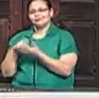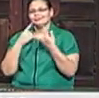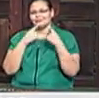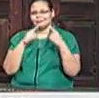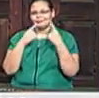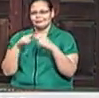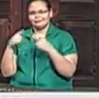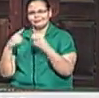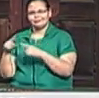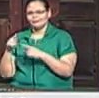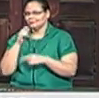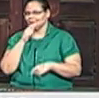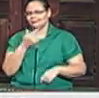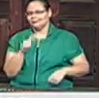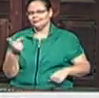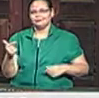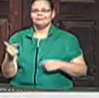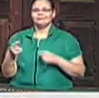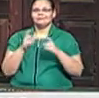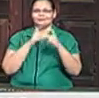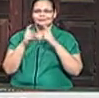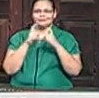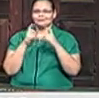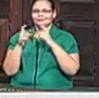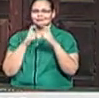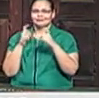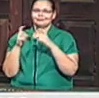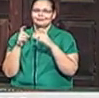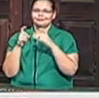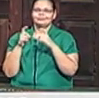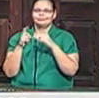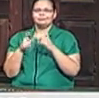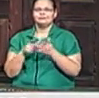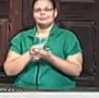reclamam de não ter havido uma discussão